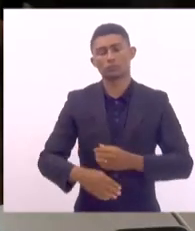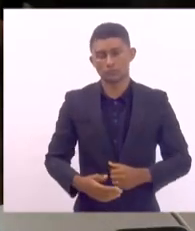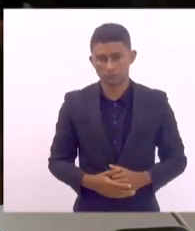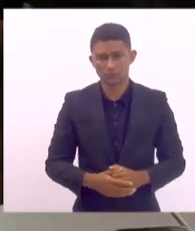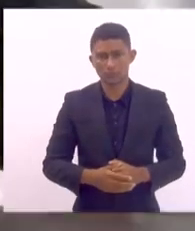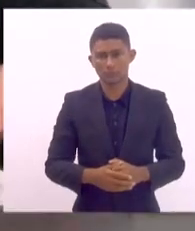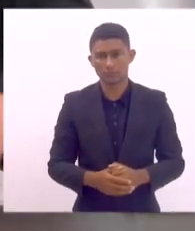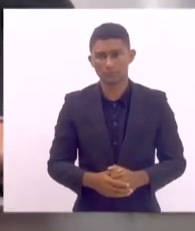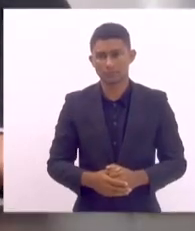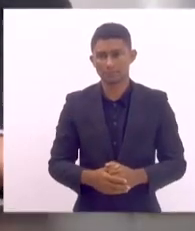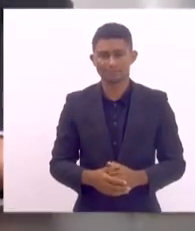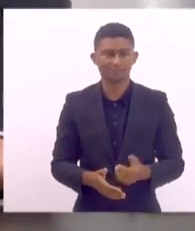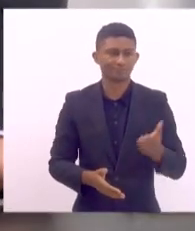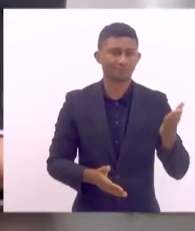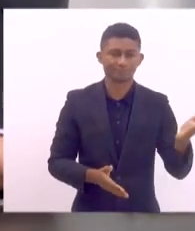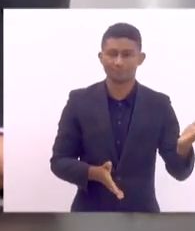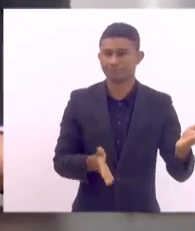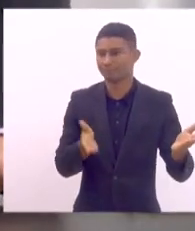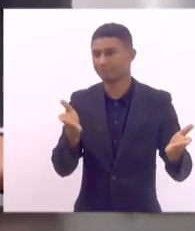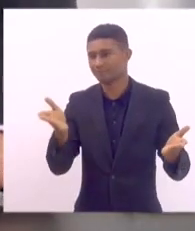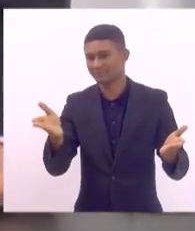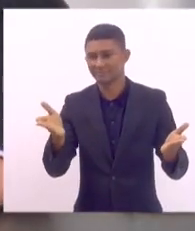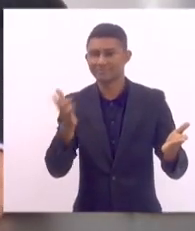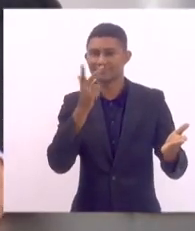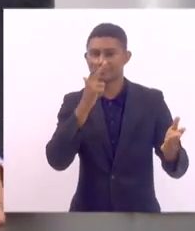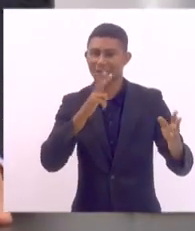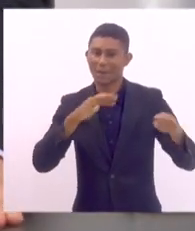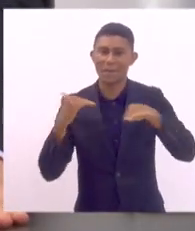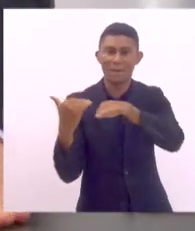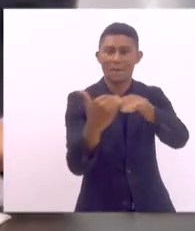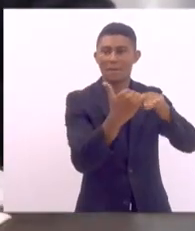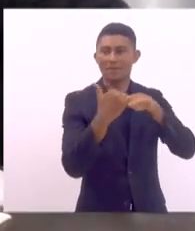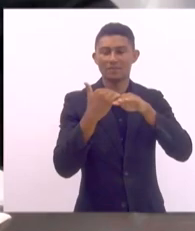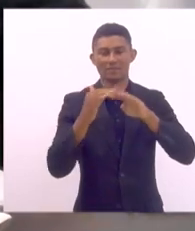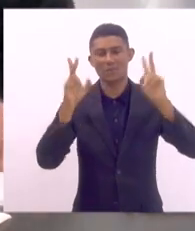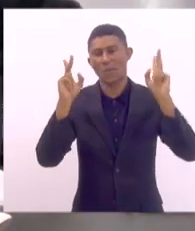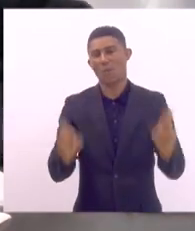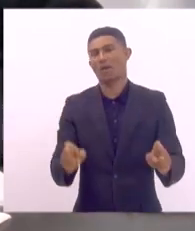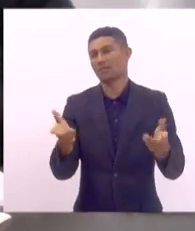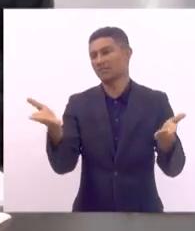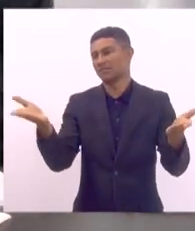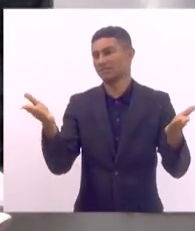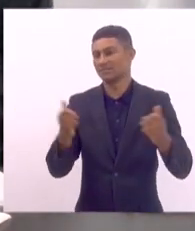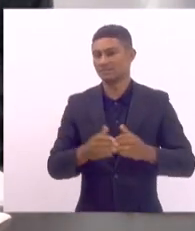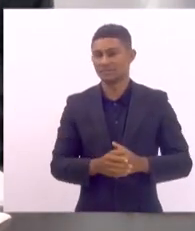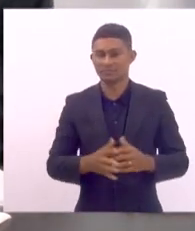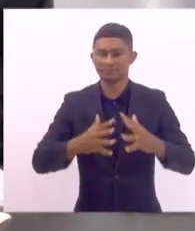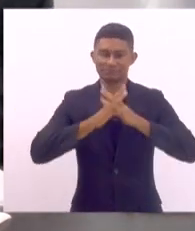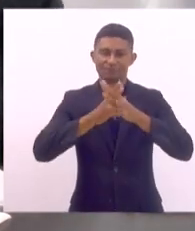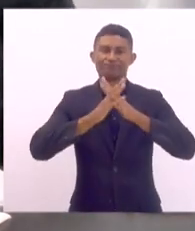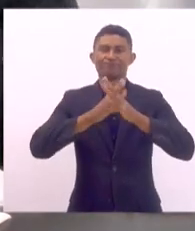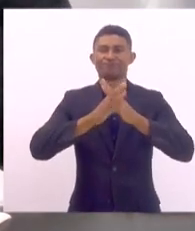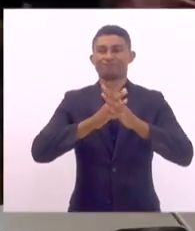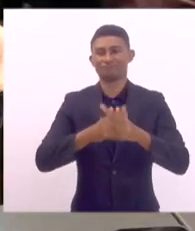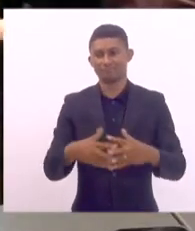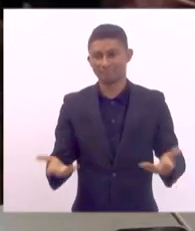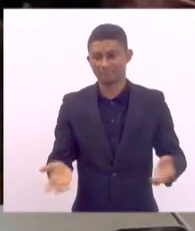Uma coisa é uma coisa, outra coisa é a mesma coisa. Nesse sentido, é. Então é que aí está